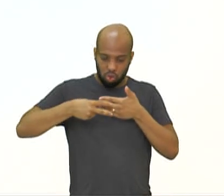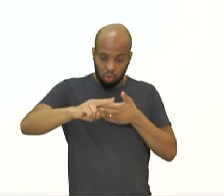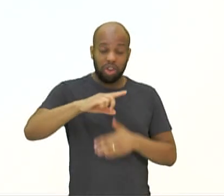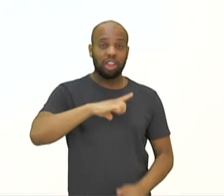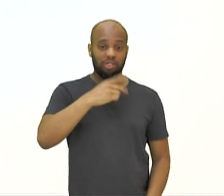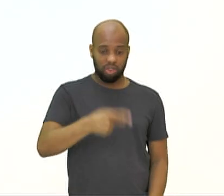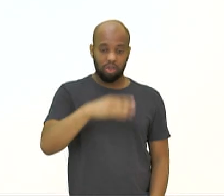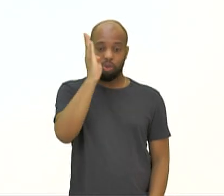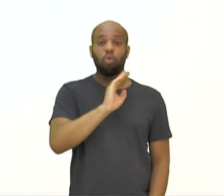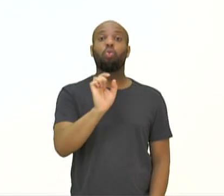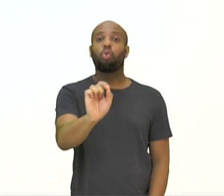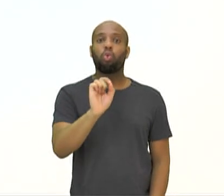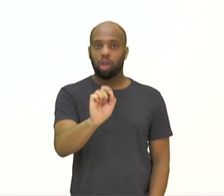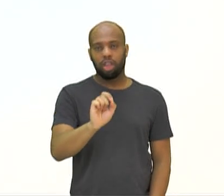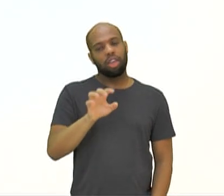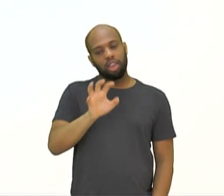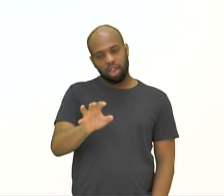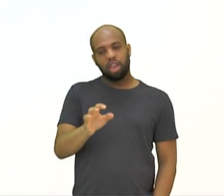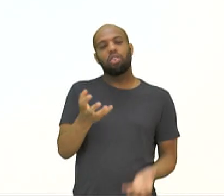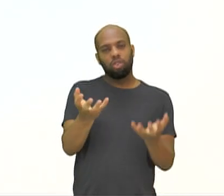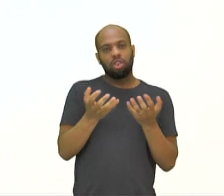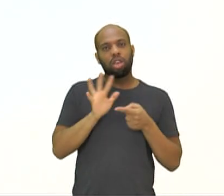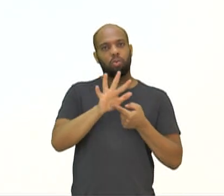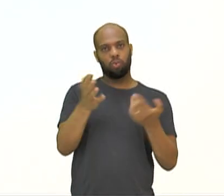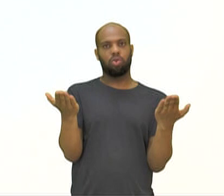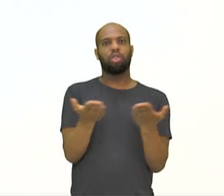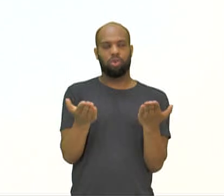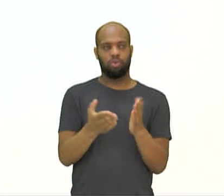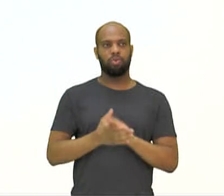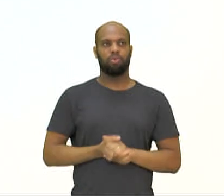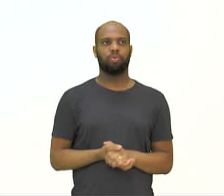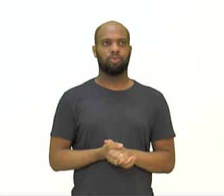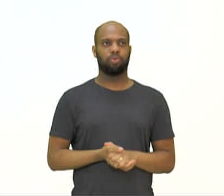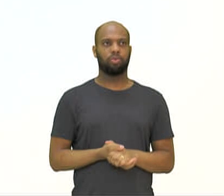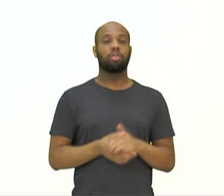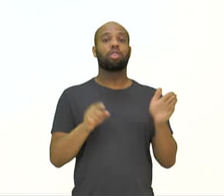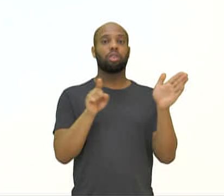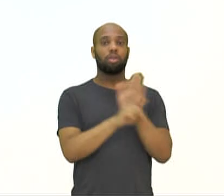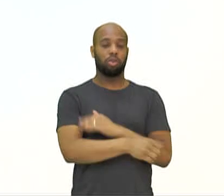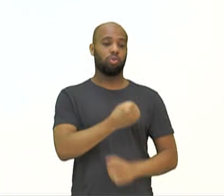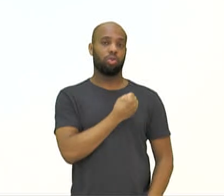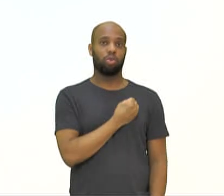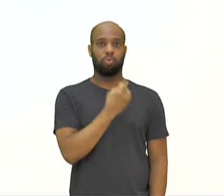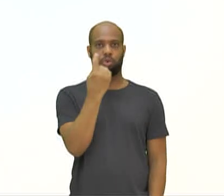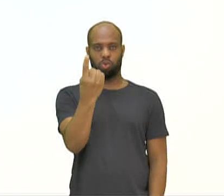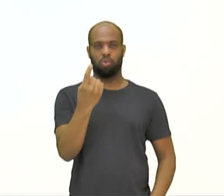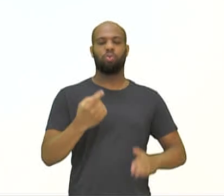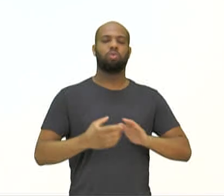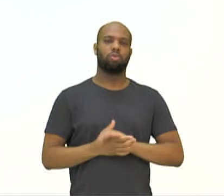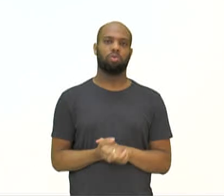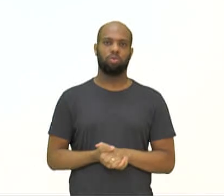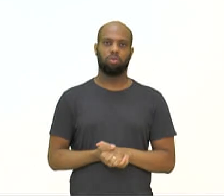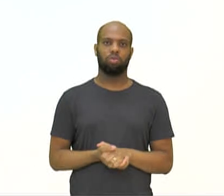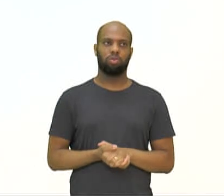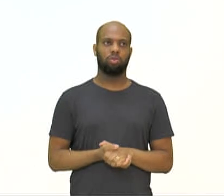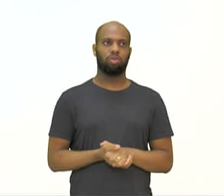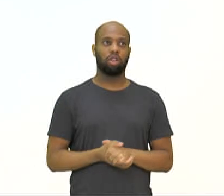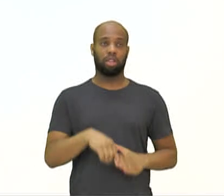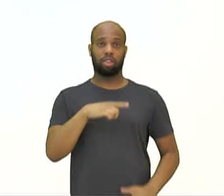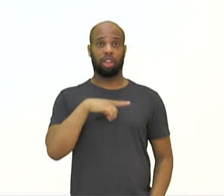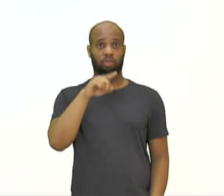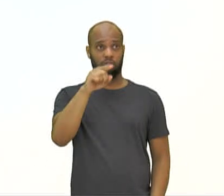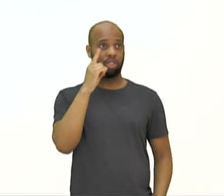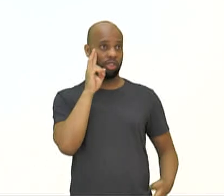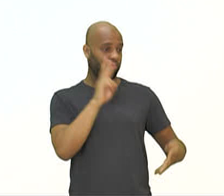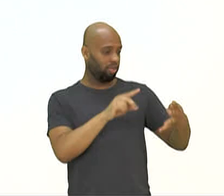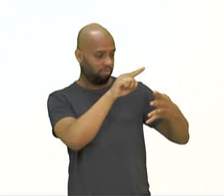para o Brasil? Então, é isso que a gente vai buscar na aula de hoje. A primeira atividade do dia de hoje consiste em